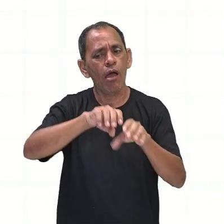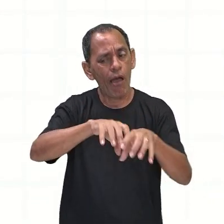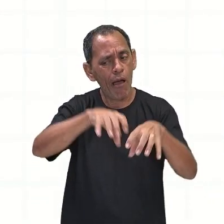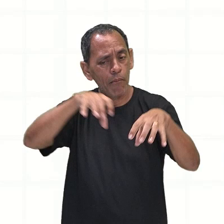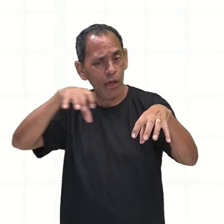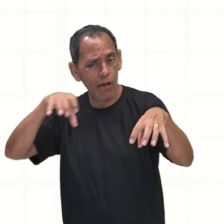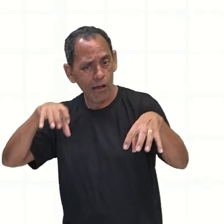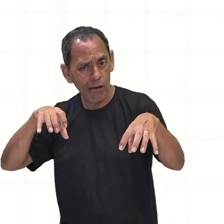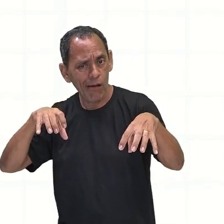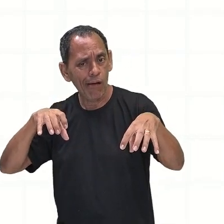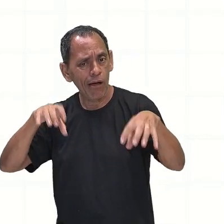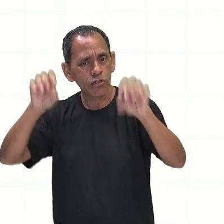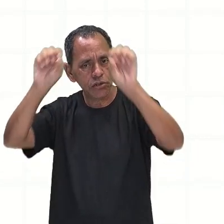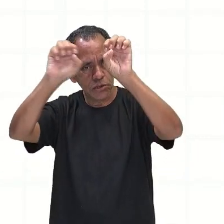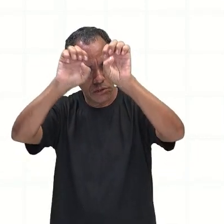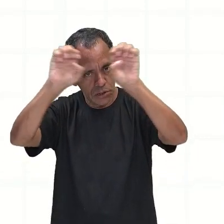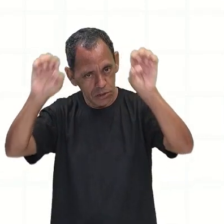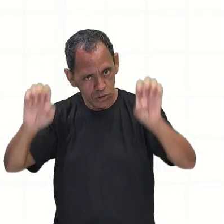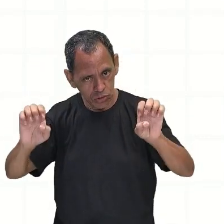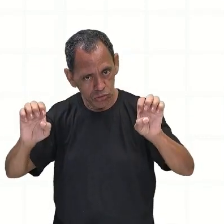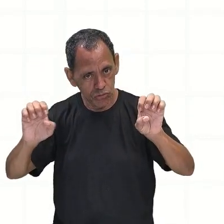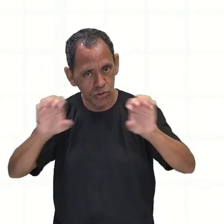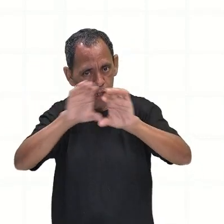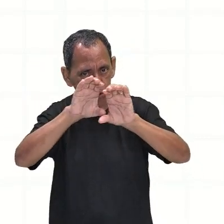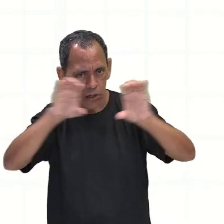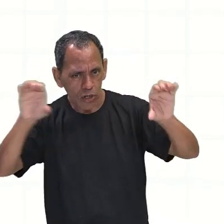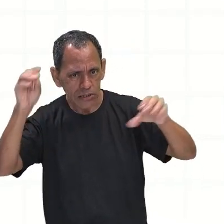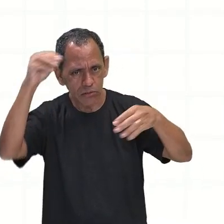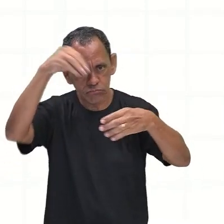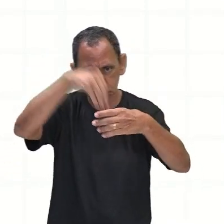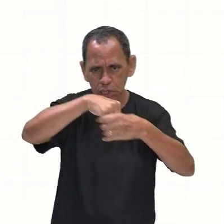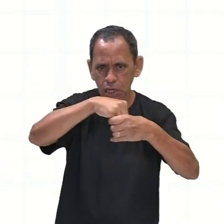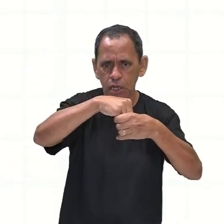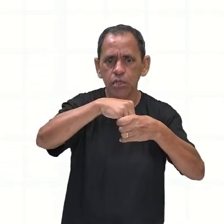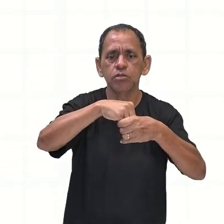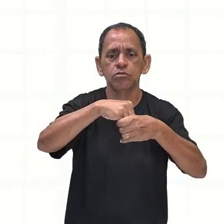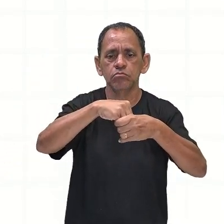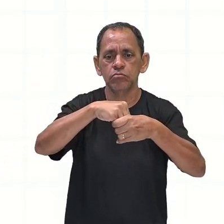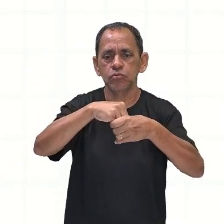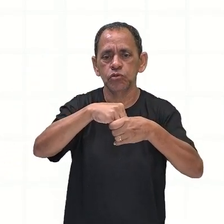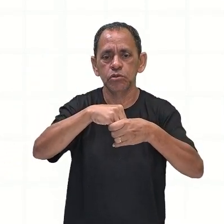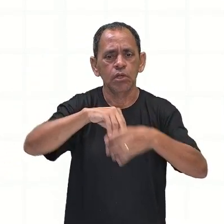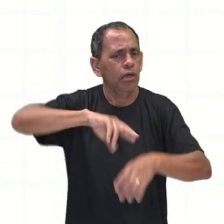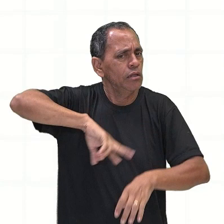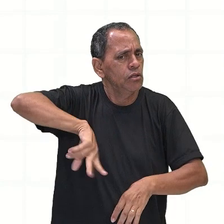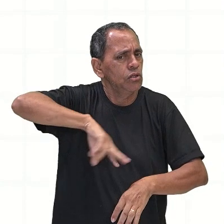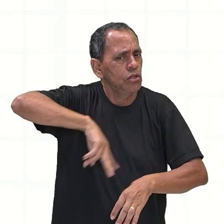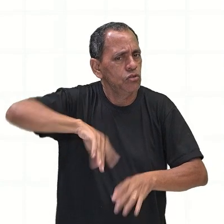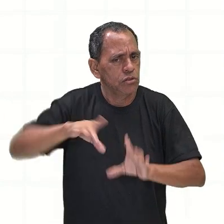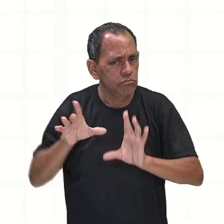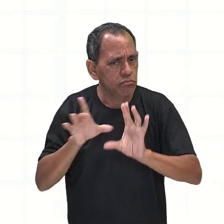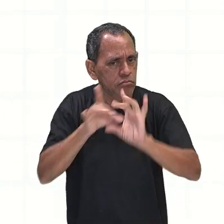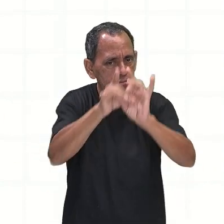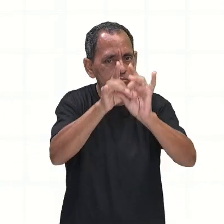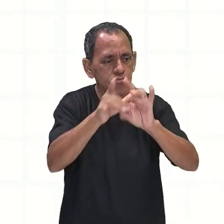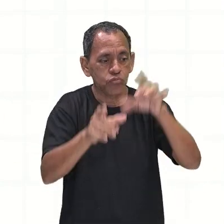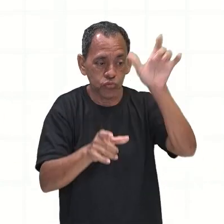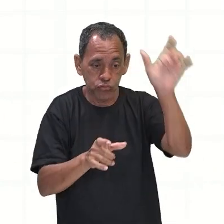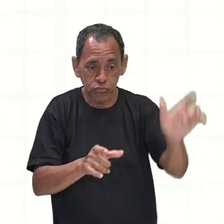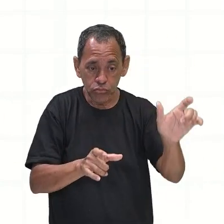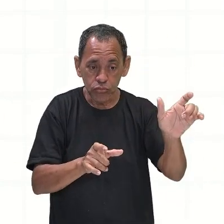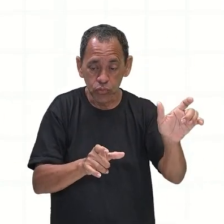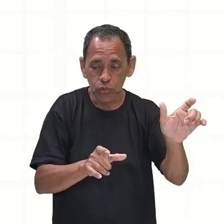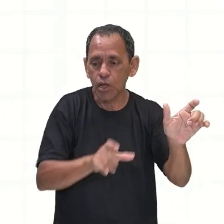Da estrutura da oração, ok? Então ele não está ligado nem ao sujeito, nem ao